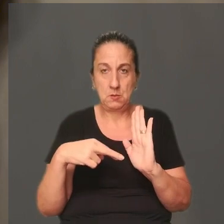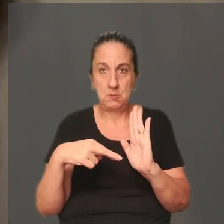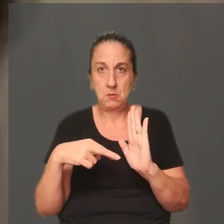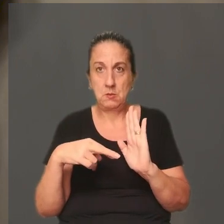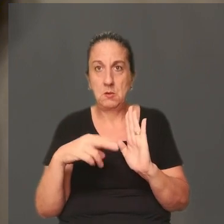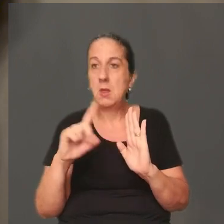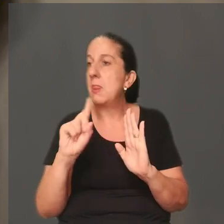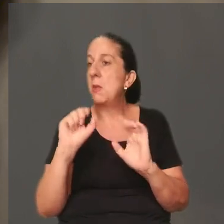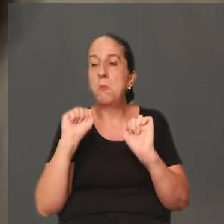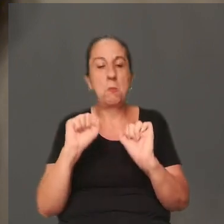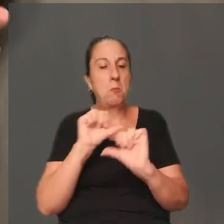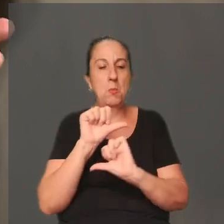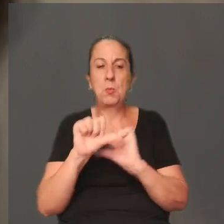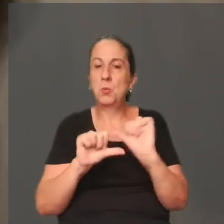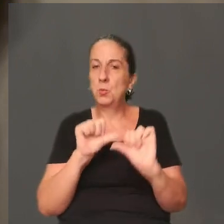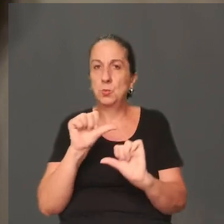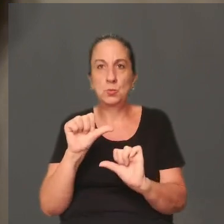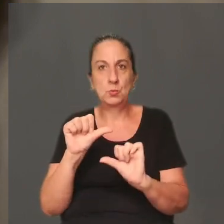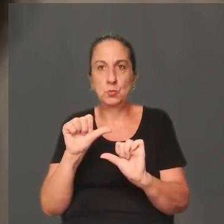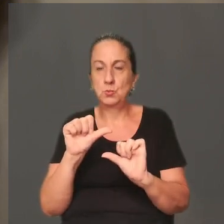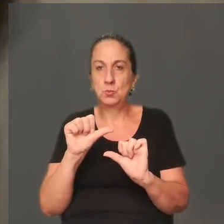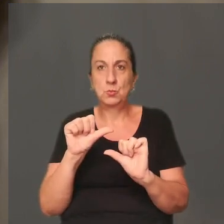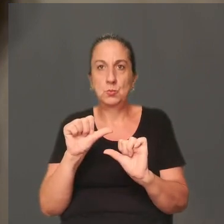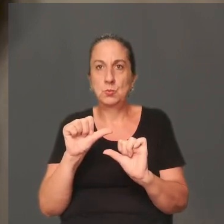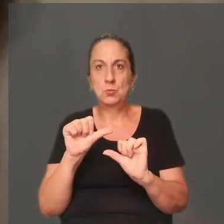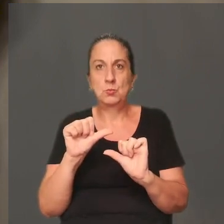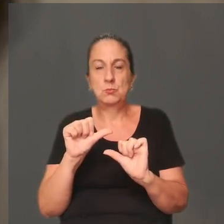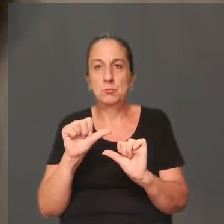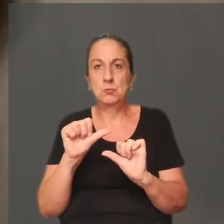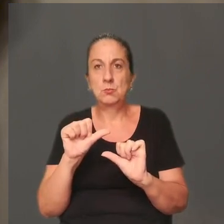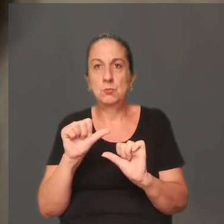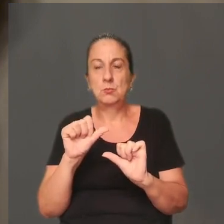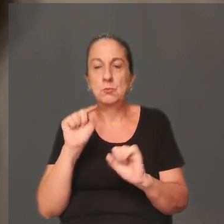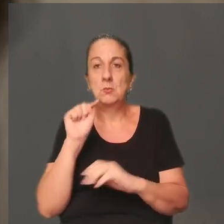relator é irrecorrível.